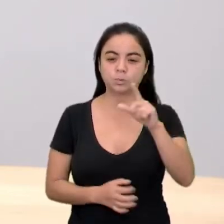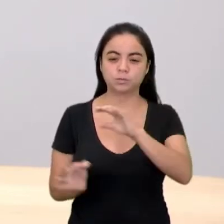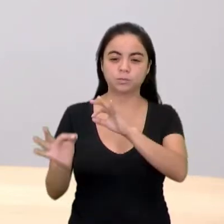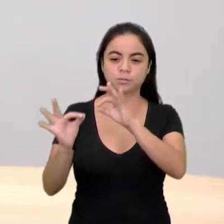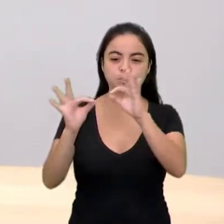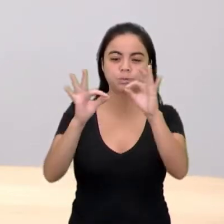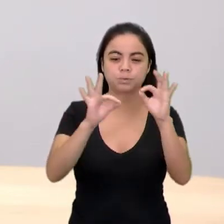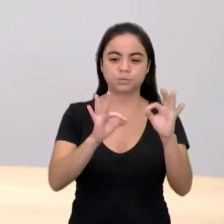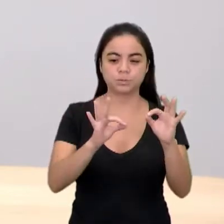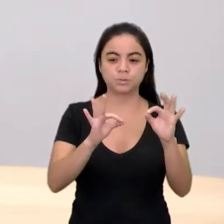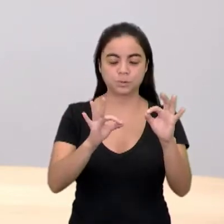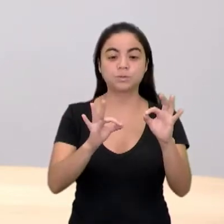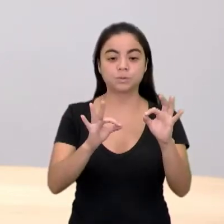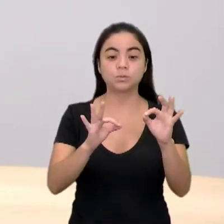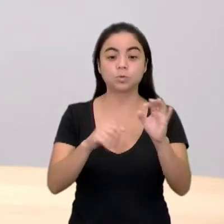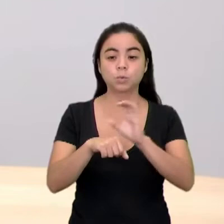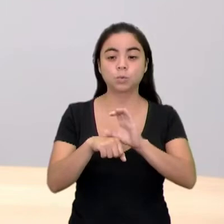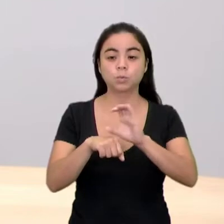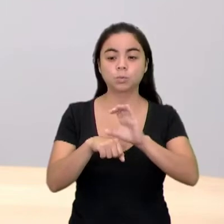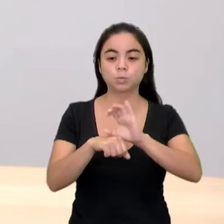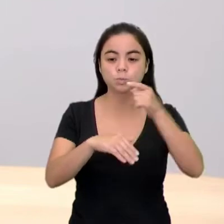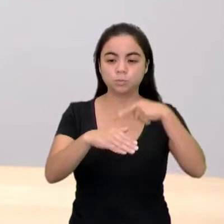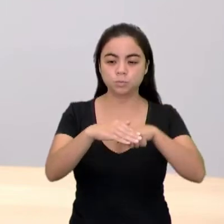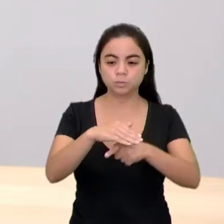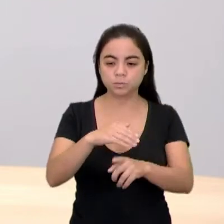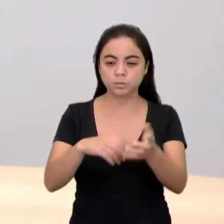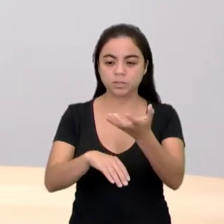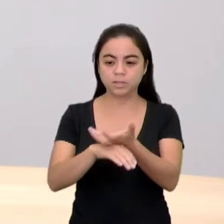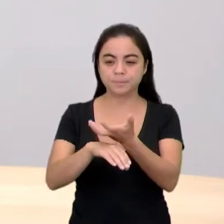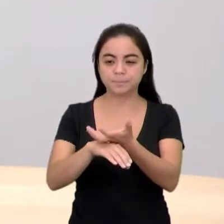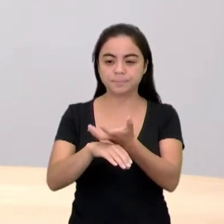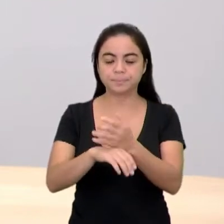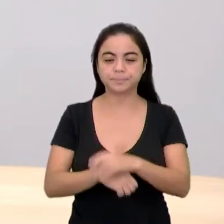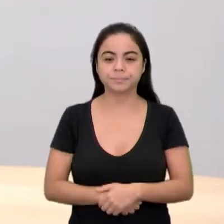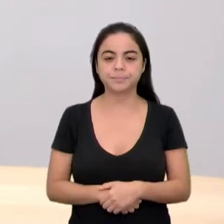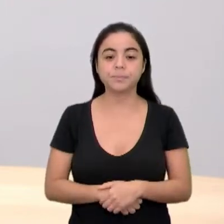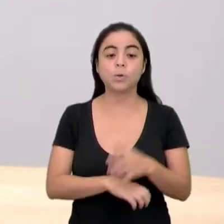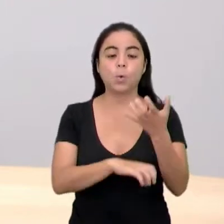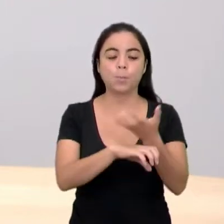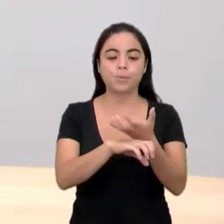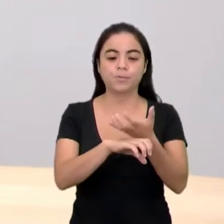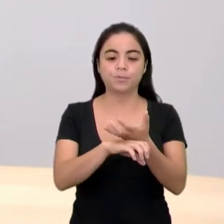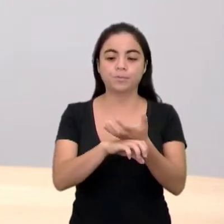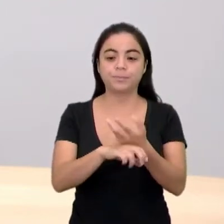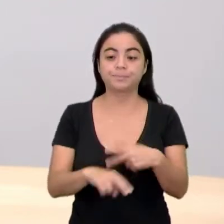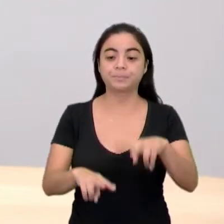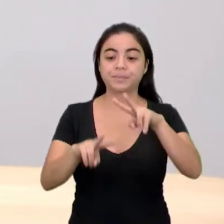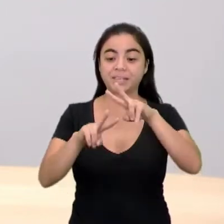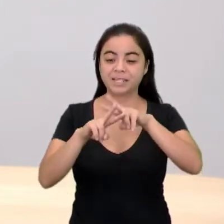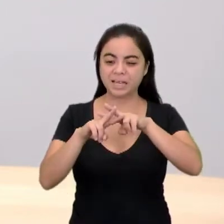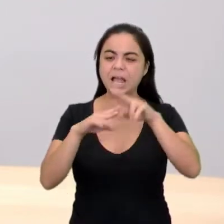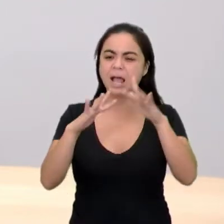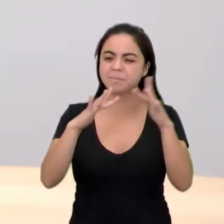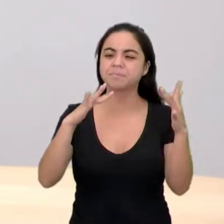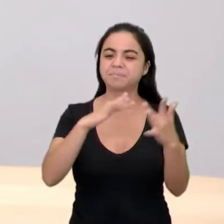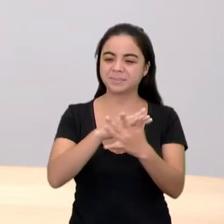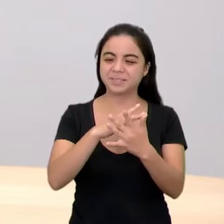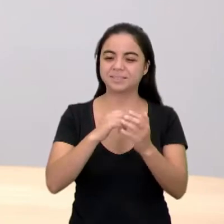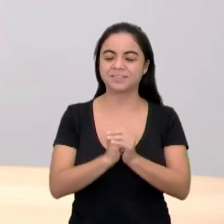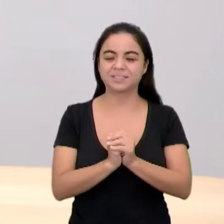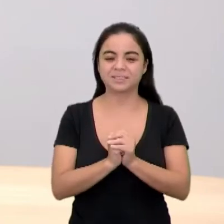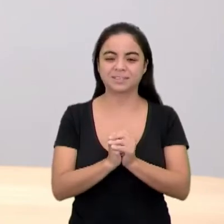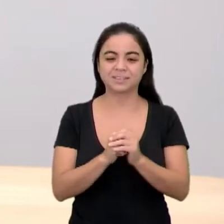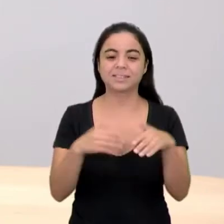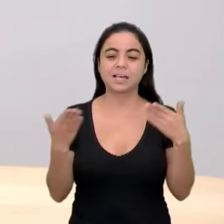A mais um vídeo do nosso curso de aprofundamento curricular, do aprofundamento hashtag Se Liga na Mídia. Esse curso,